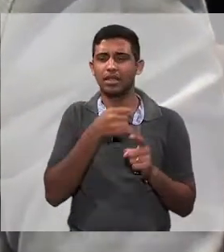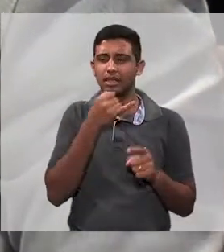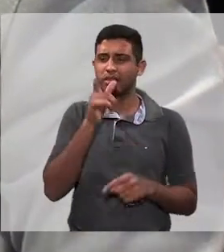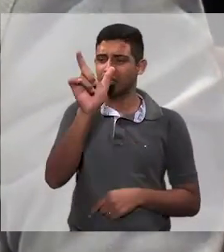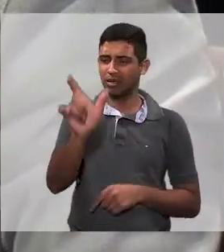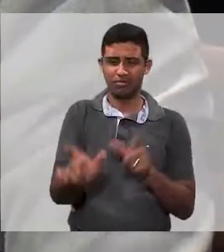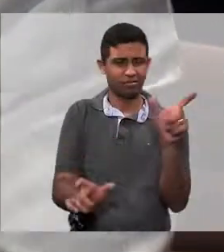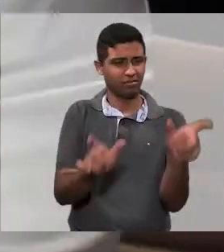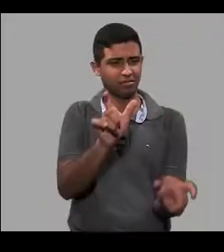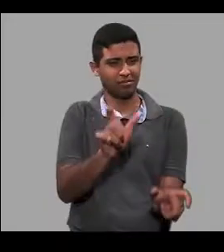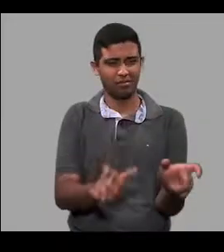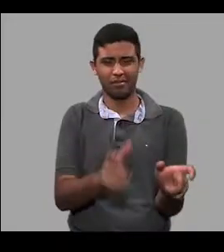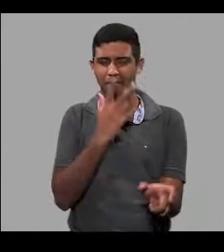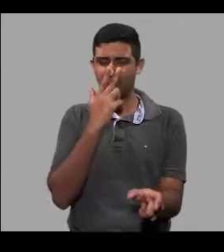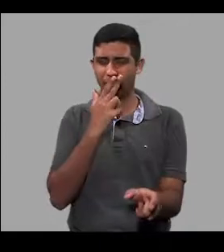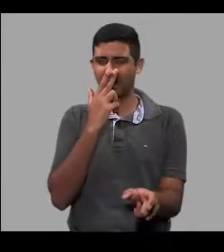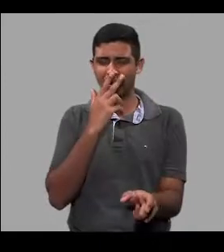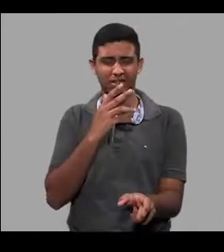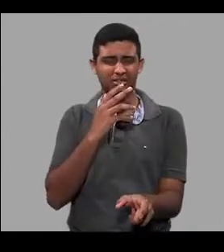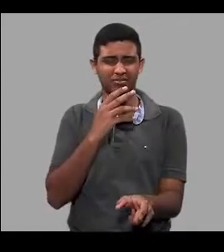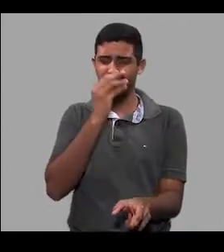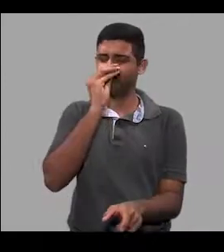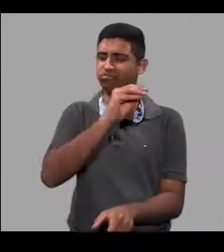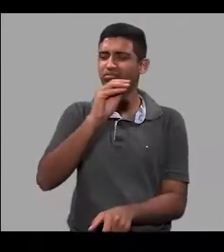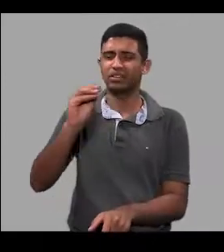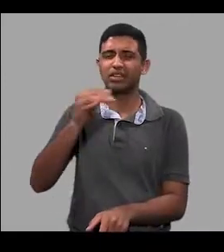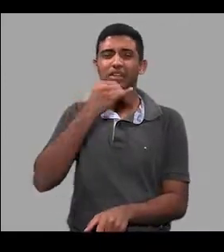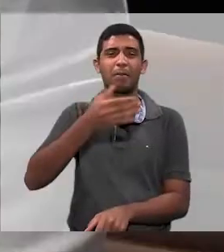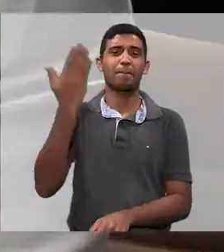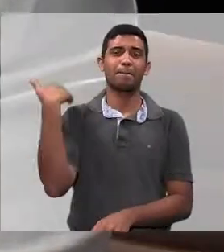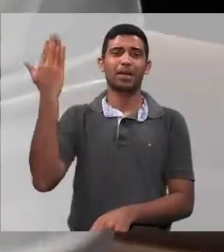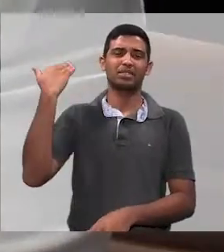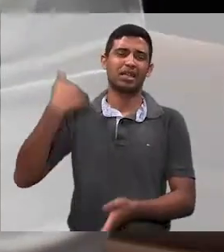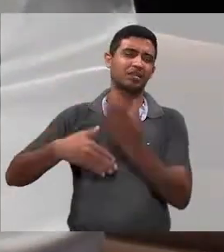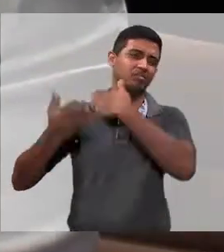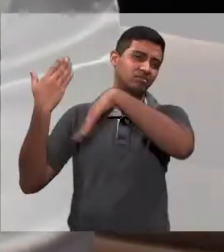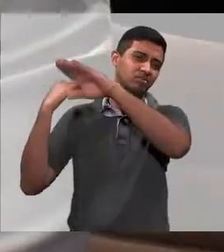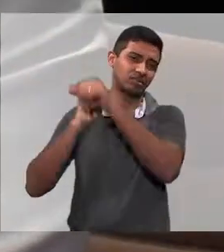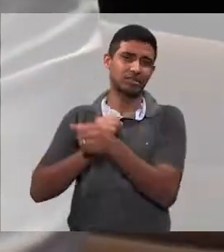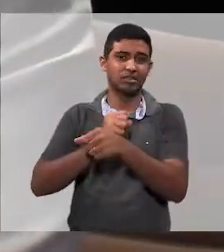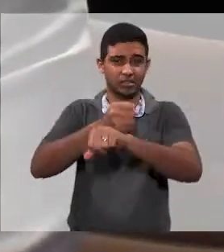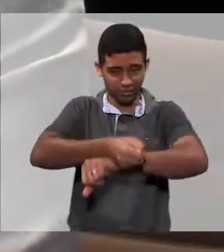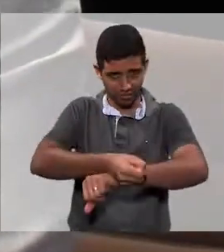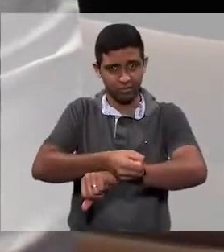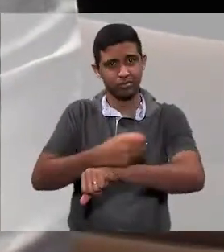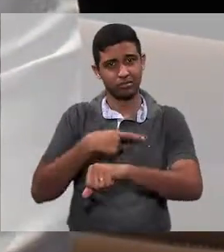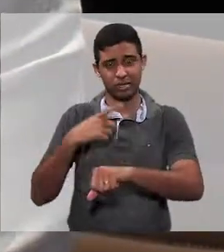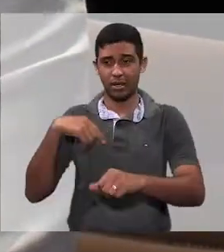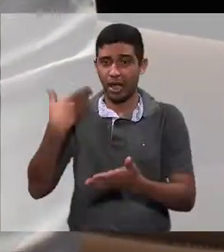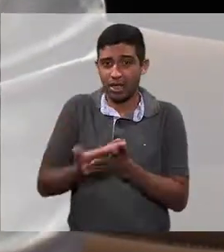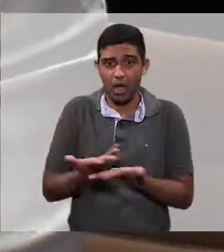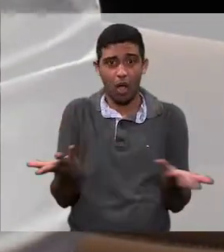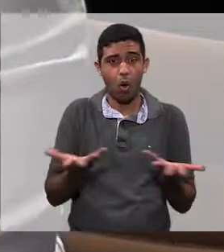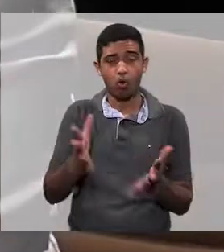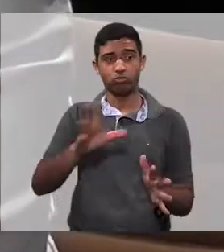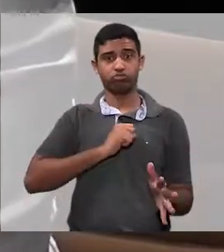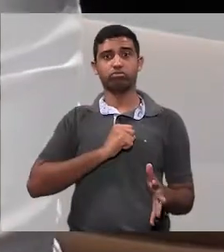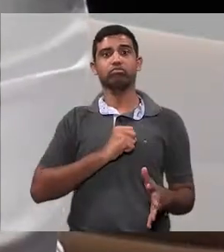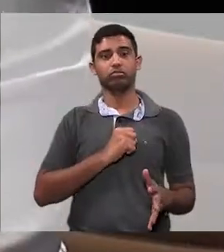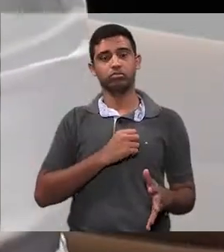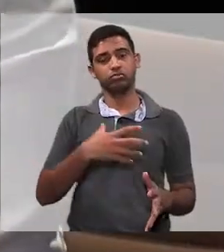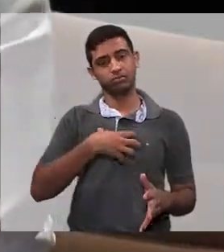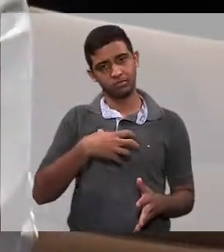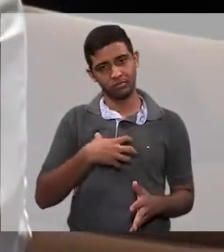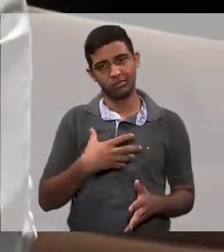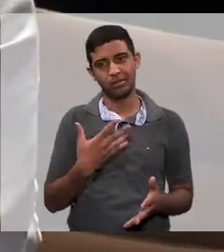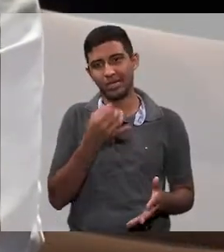nega-se muito, né, os danos que a escravidão provocou e o impacto que ela causa na nossa vida atual, né? O que a gente vive